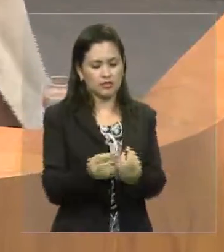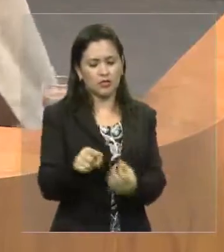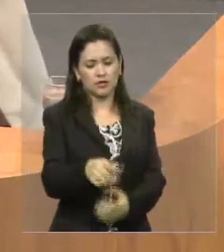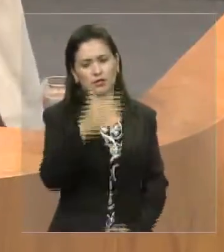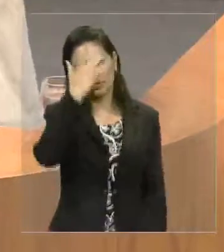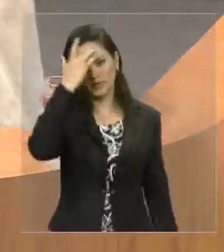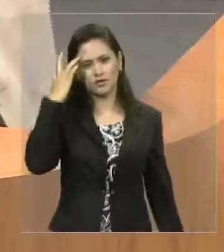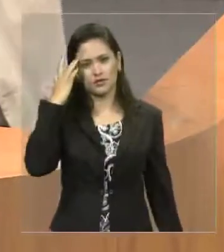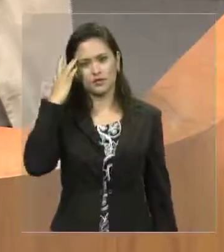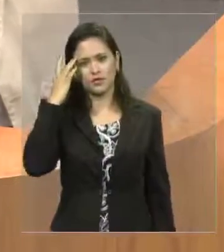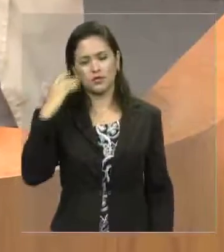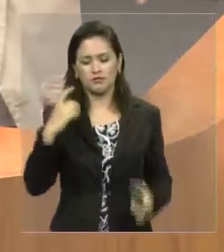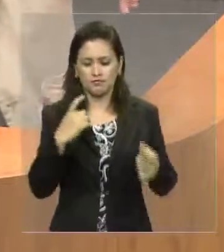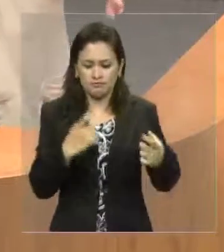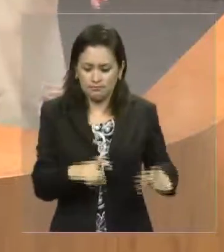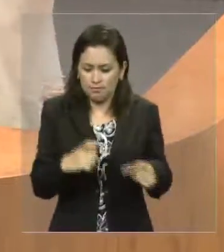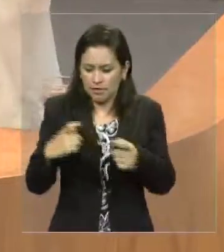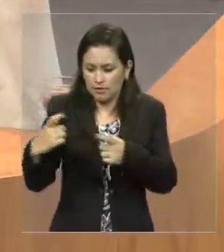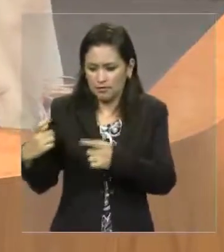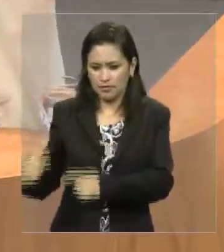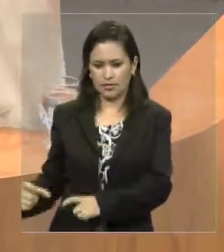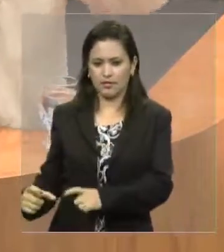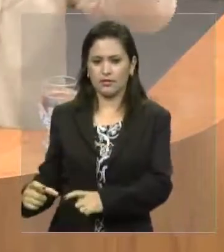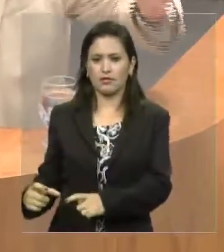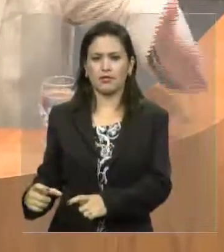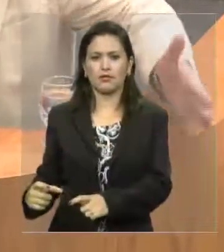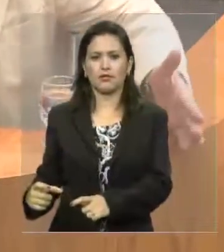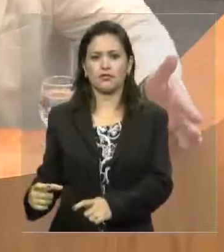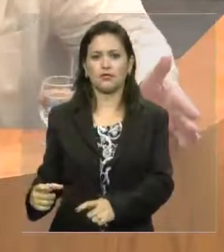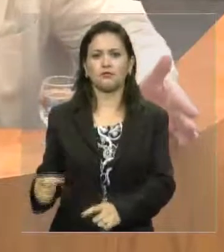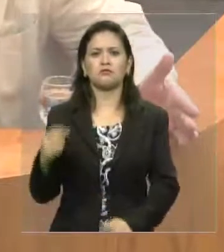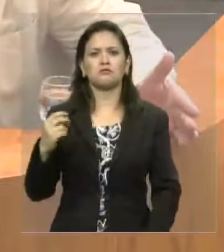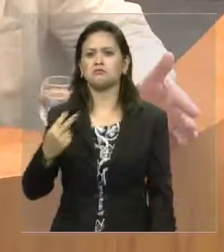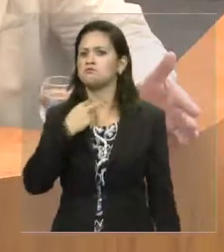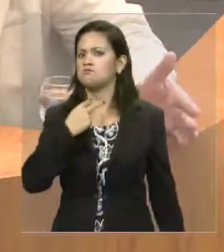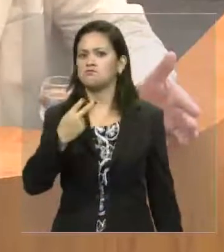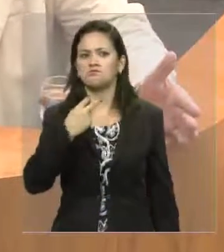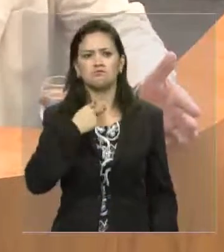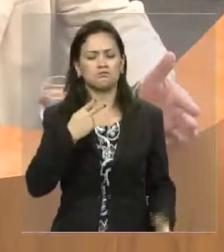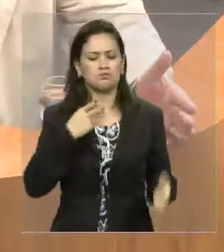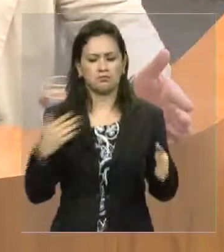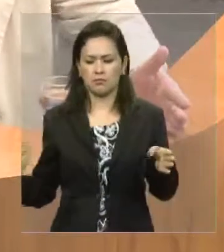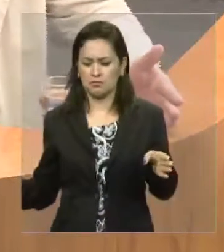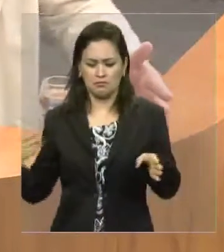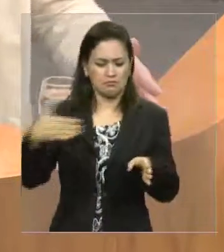2 bairros como 2 paralelas que não podiam se encontrar nunca,